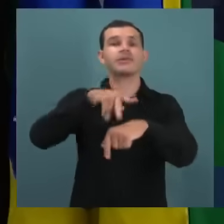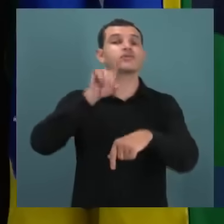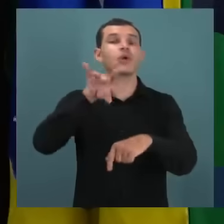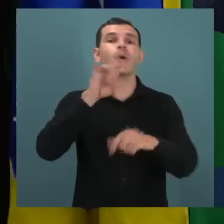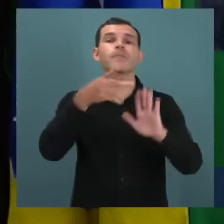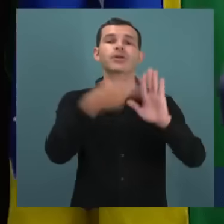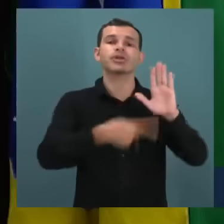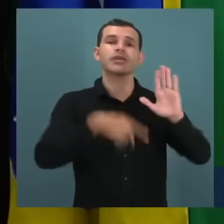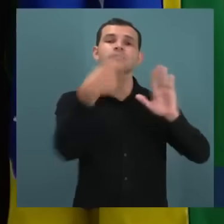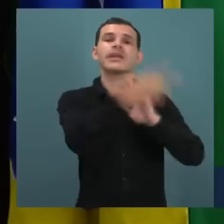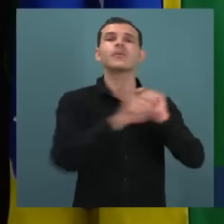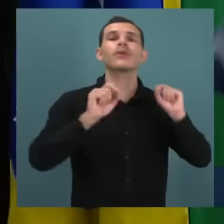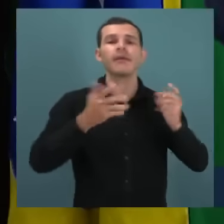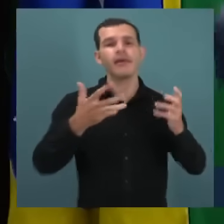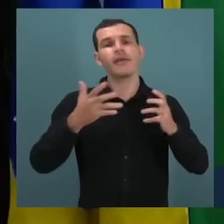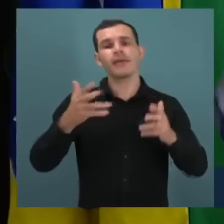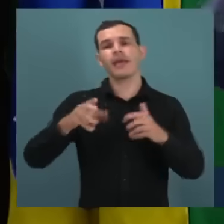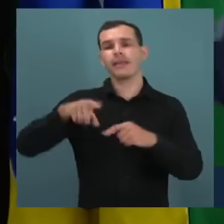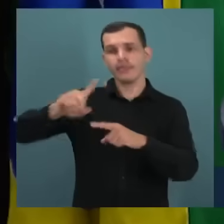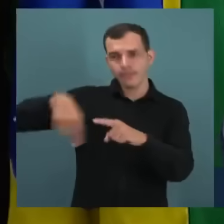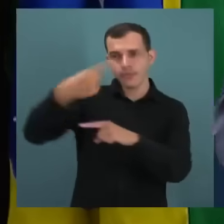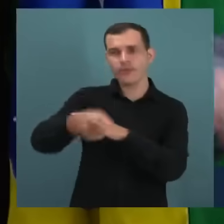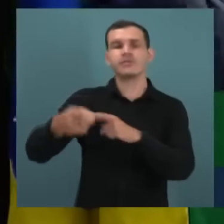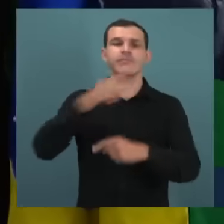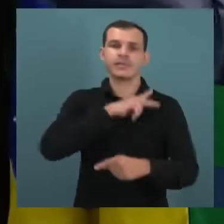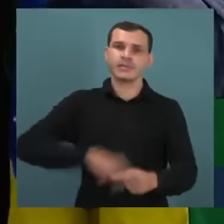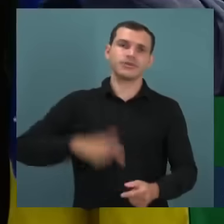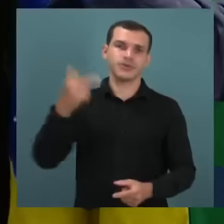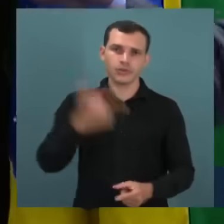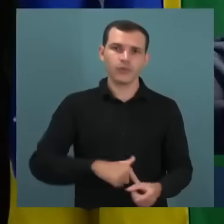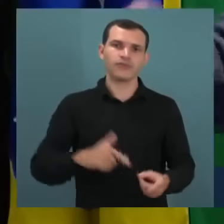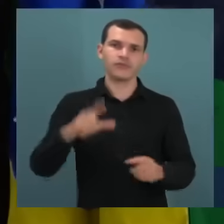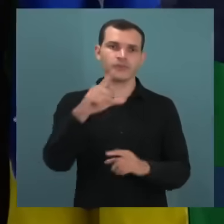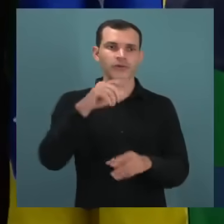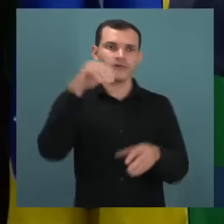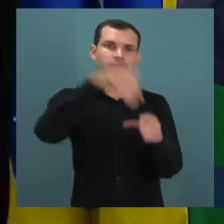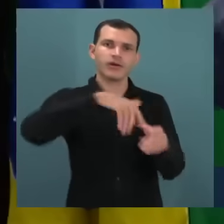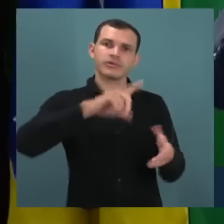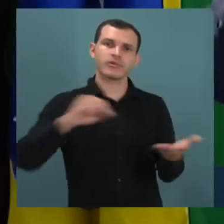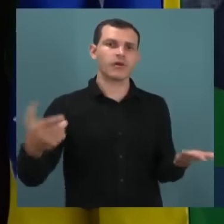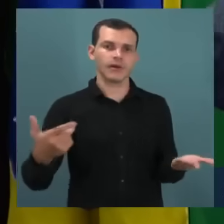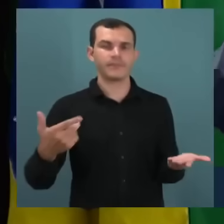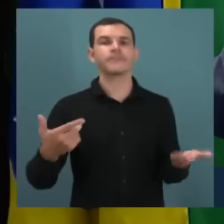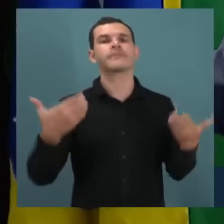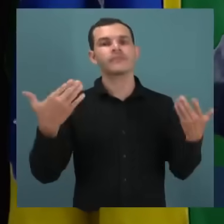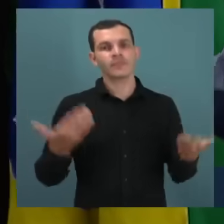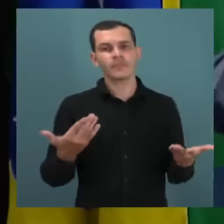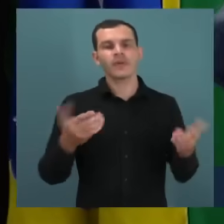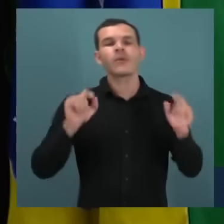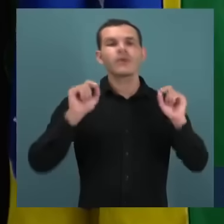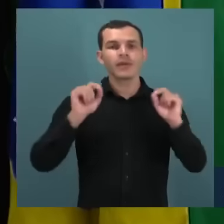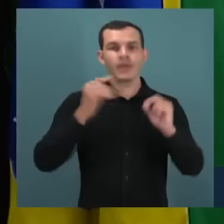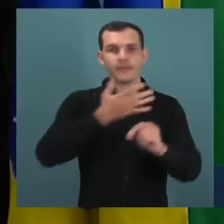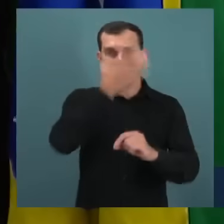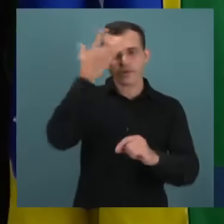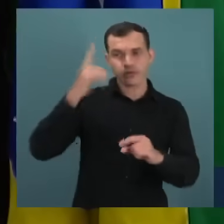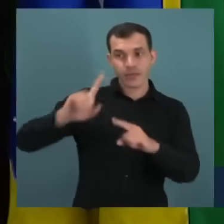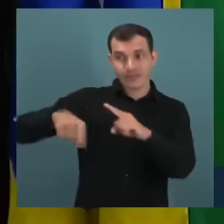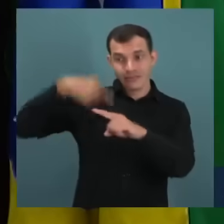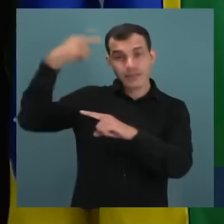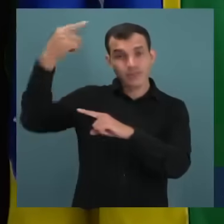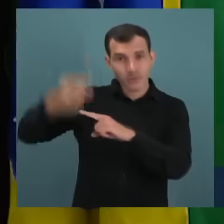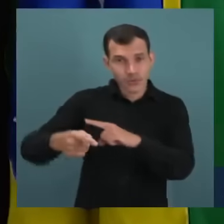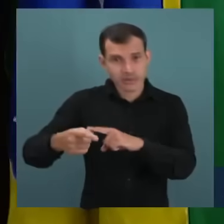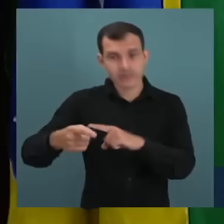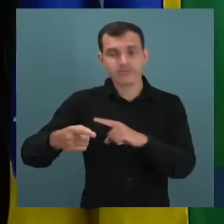esteja destroçado do ponto de vista fiscal e econômico. Quem vier depois, que apague a luz e feche a porta. Esse filme nós já